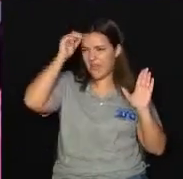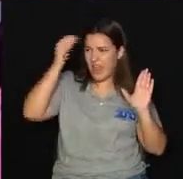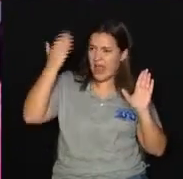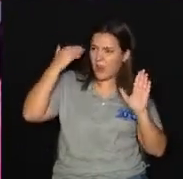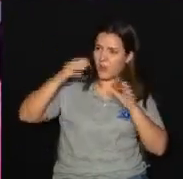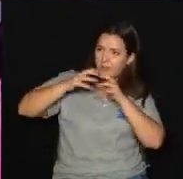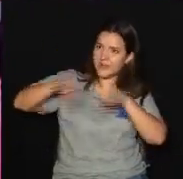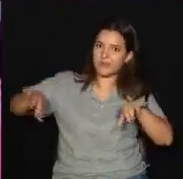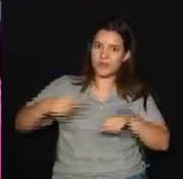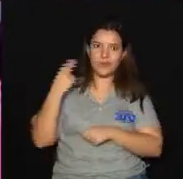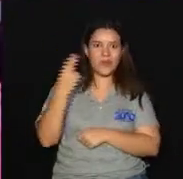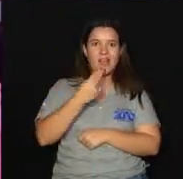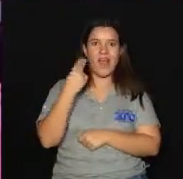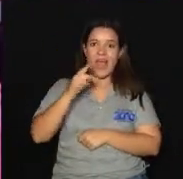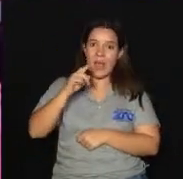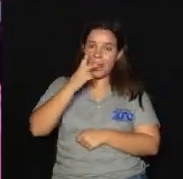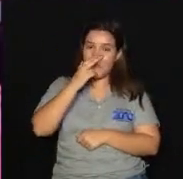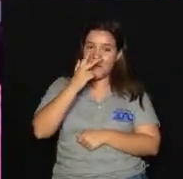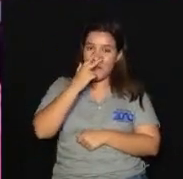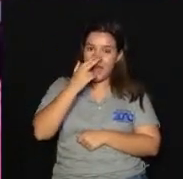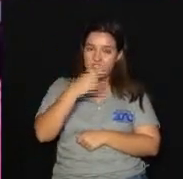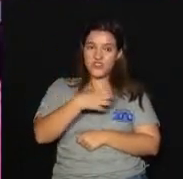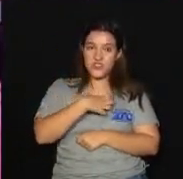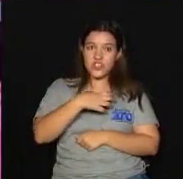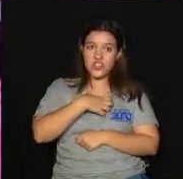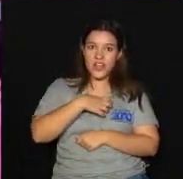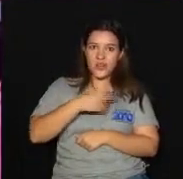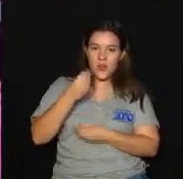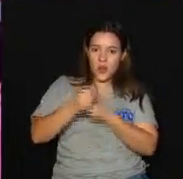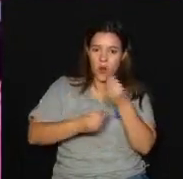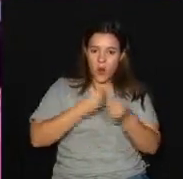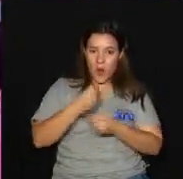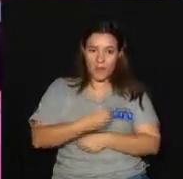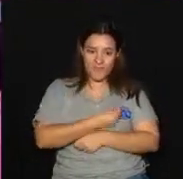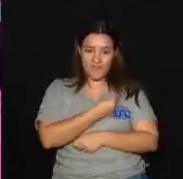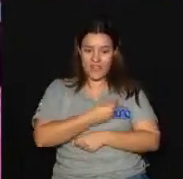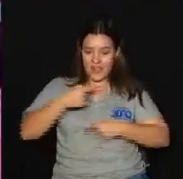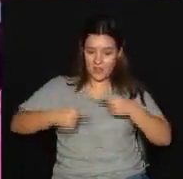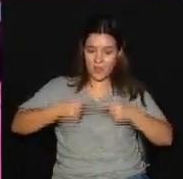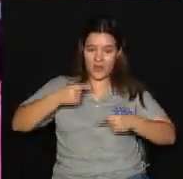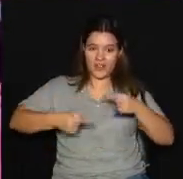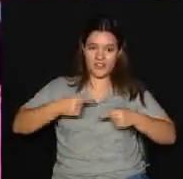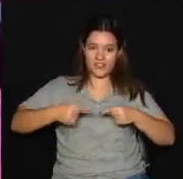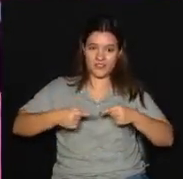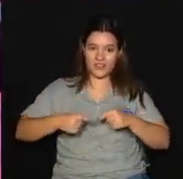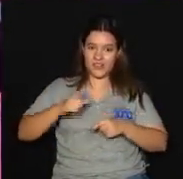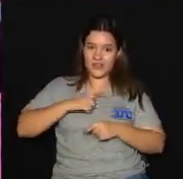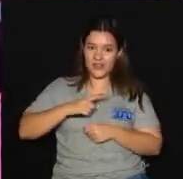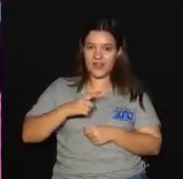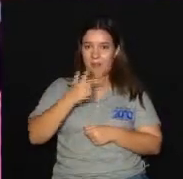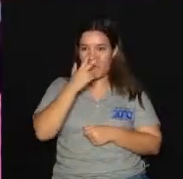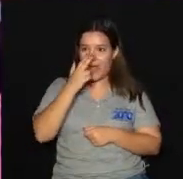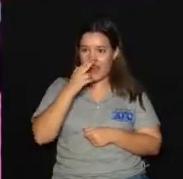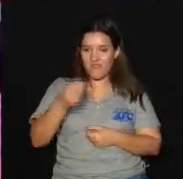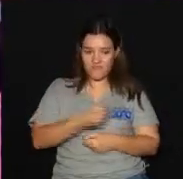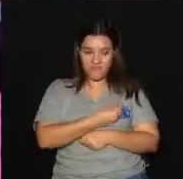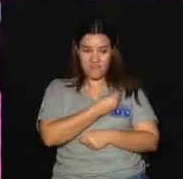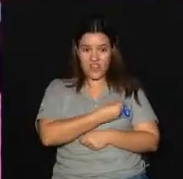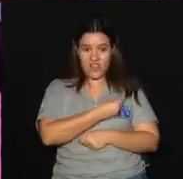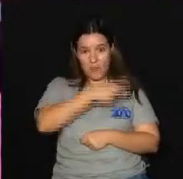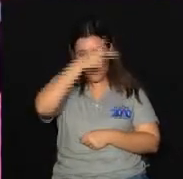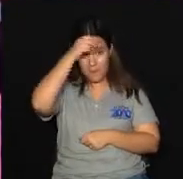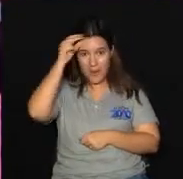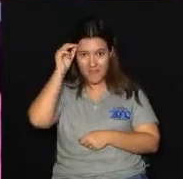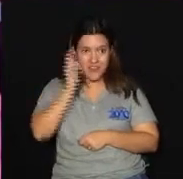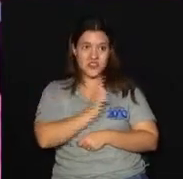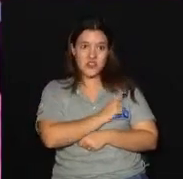Mas a ação da máquina pública, ela reflete naquele candidato que tem o apoio do atual comandante,